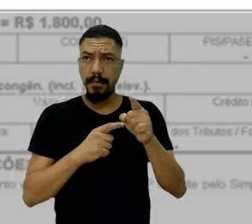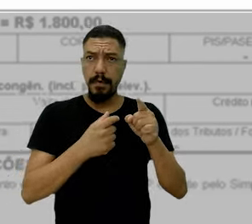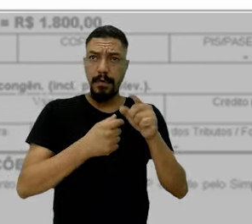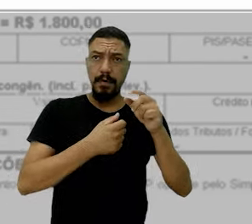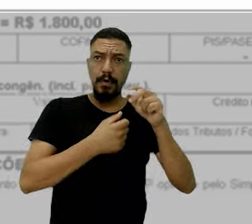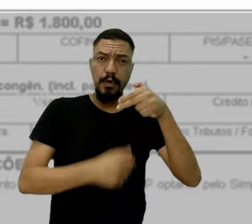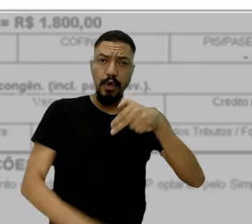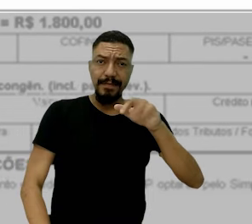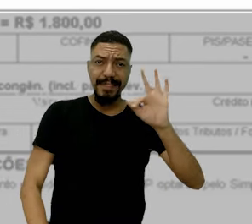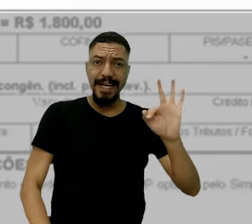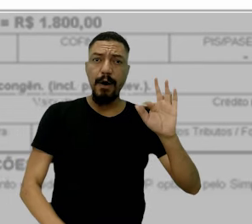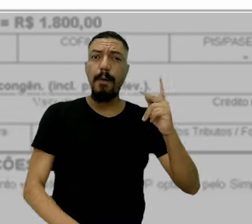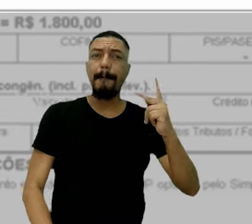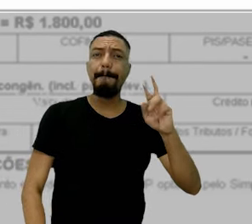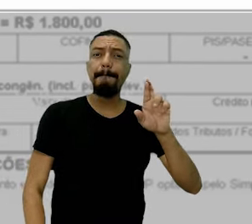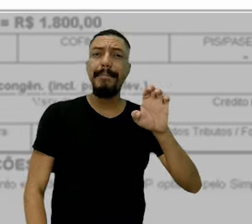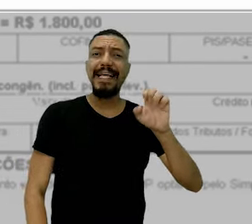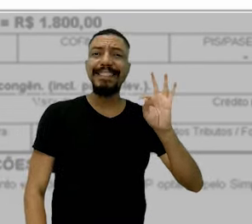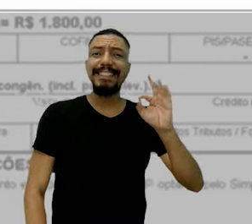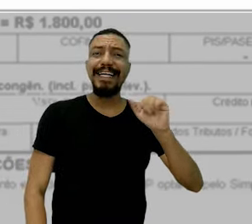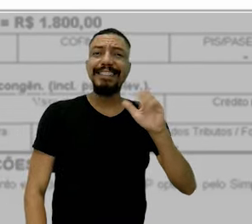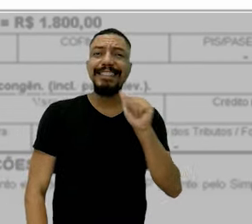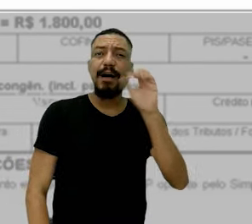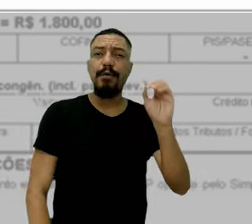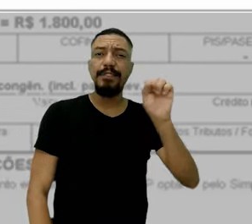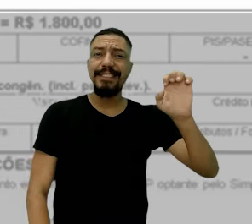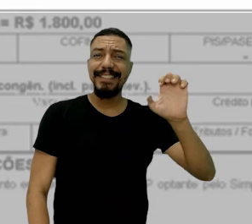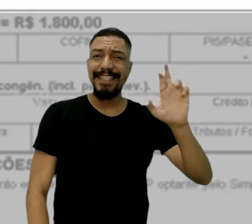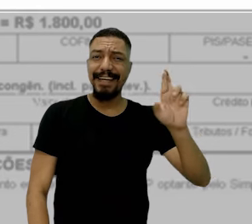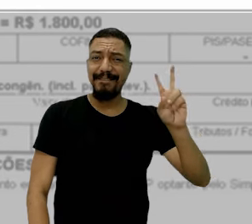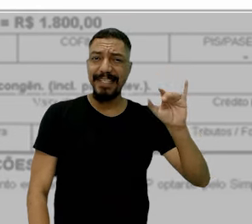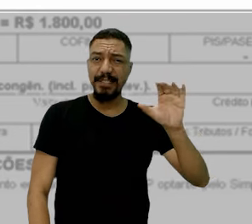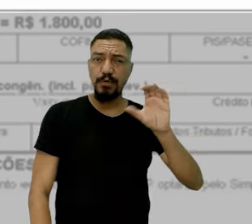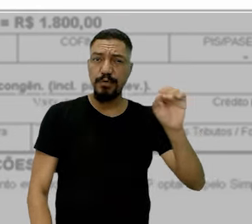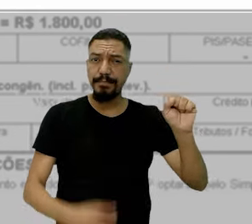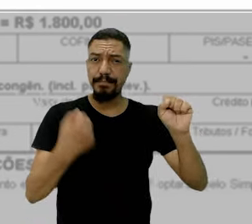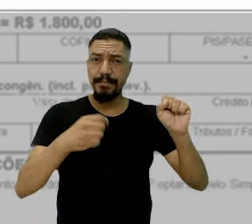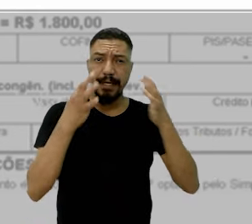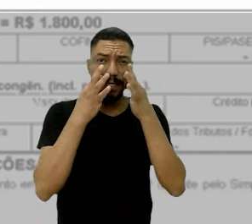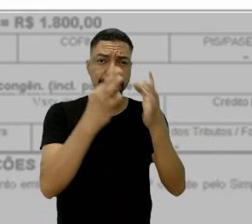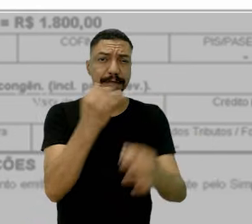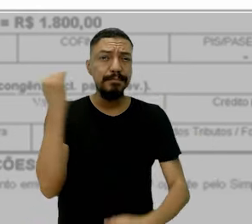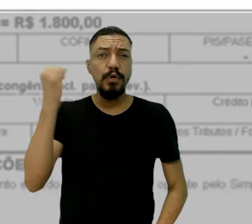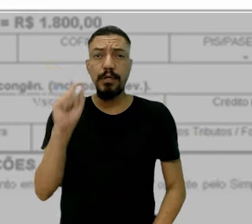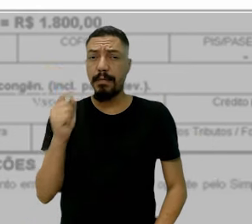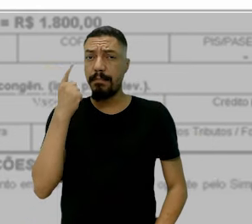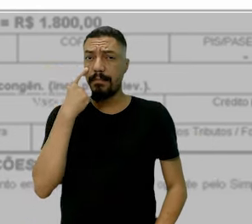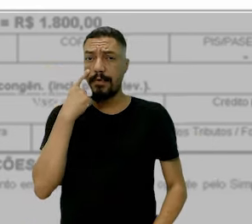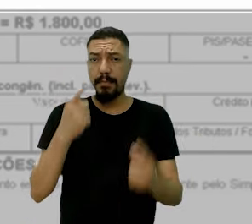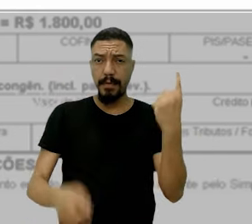Nota fiscal de prestação de serviços. Quais são os pontos de atenção dessa nota?